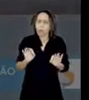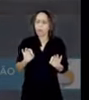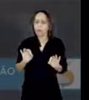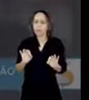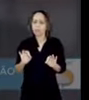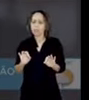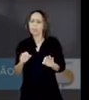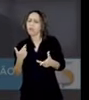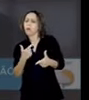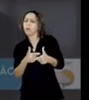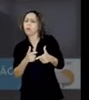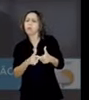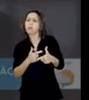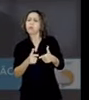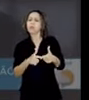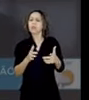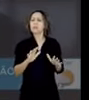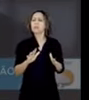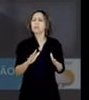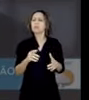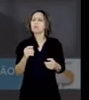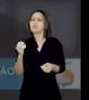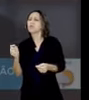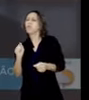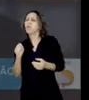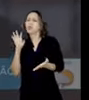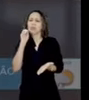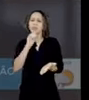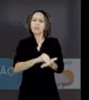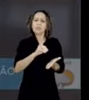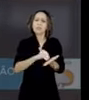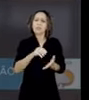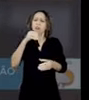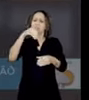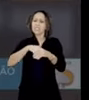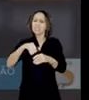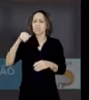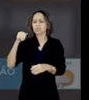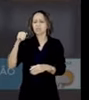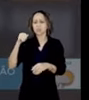Ô, meu caro João, não confunda liderança com candidato.